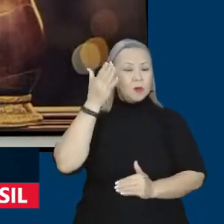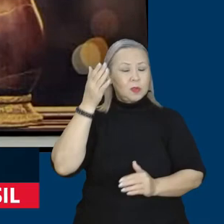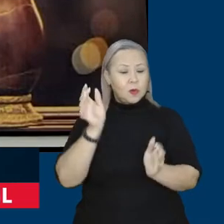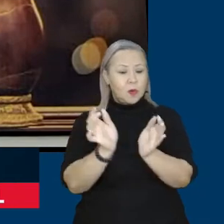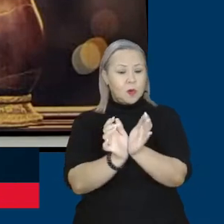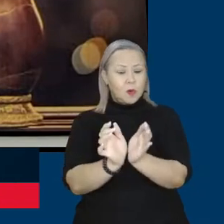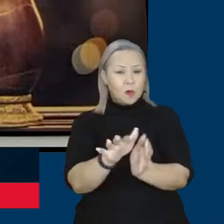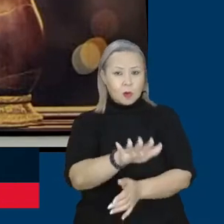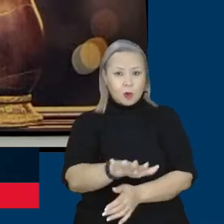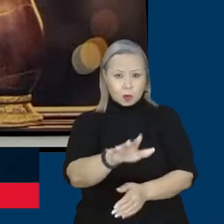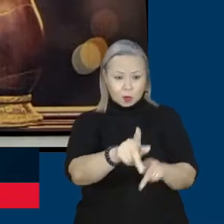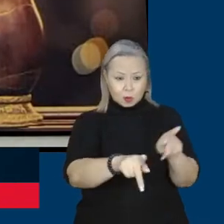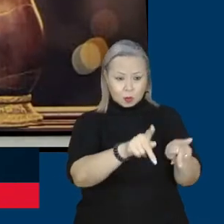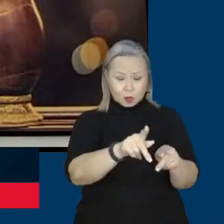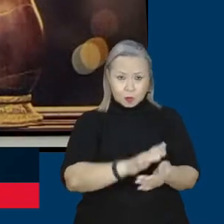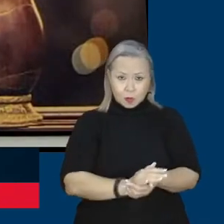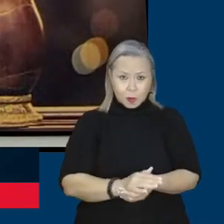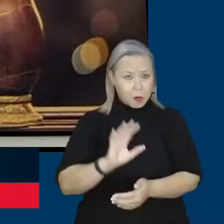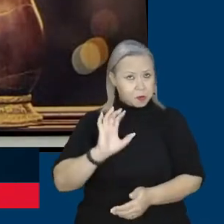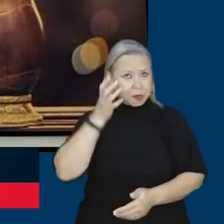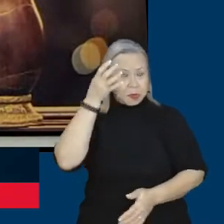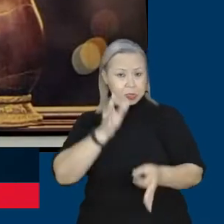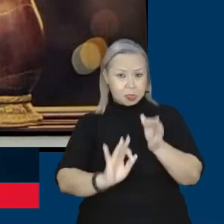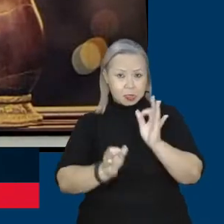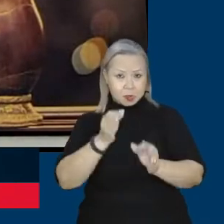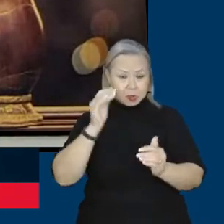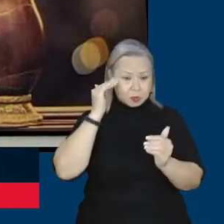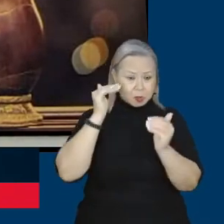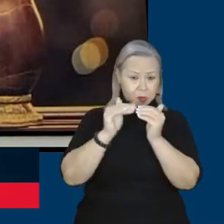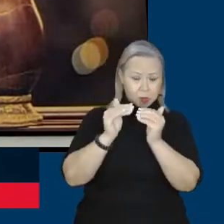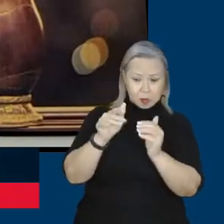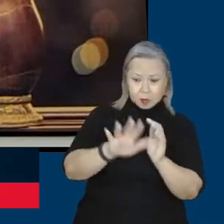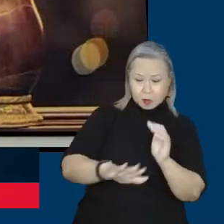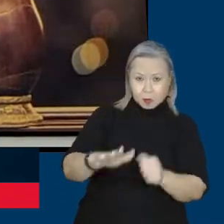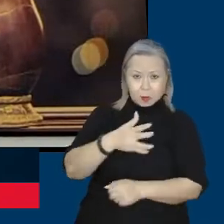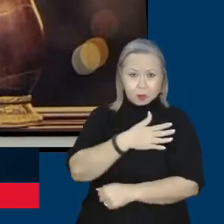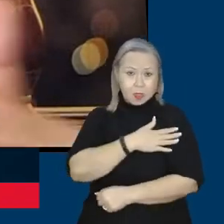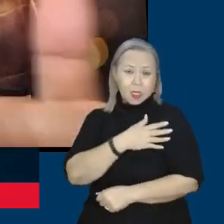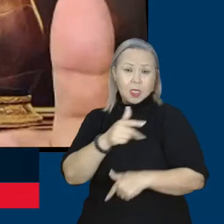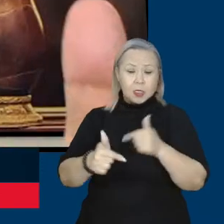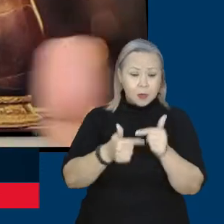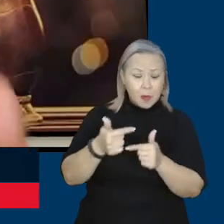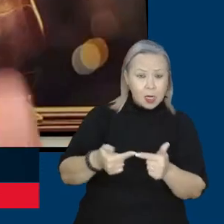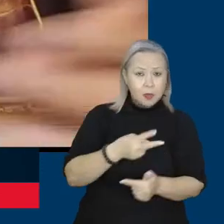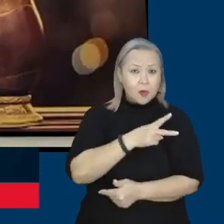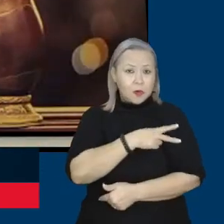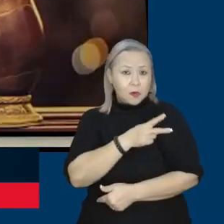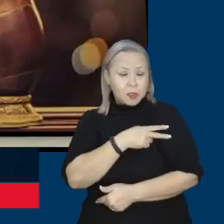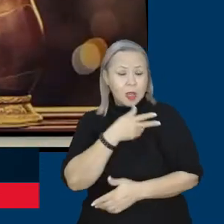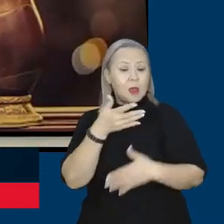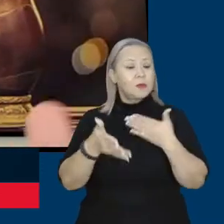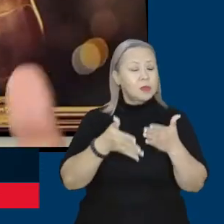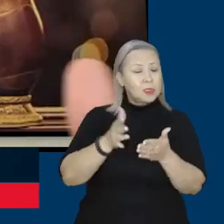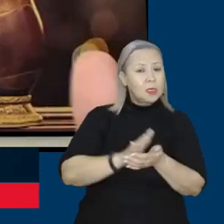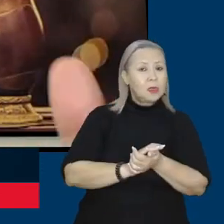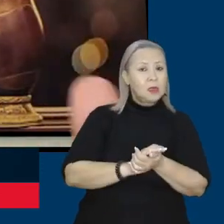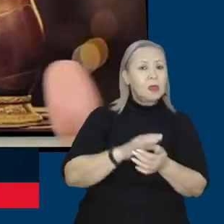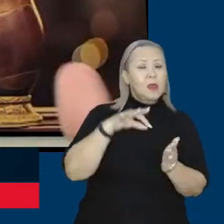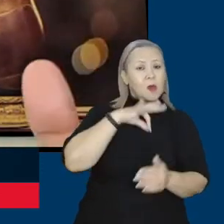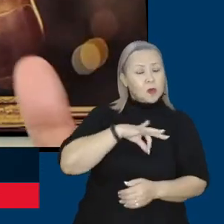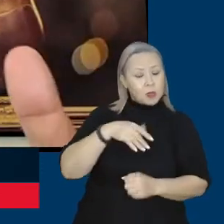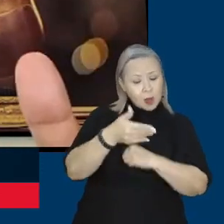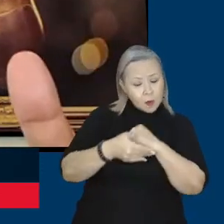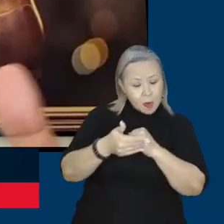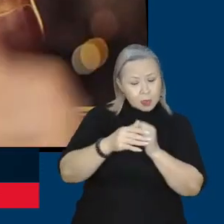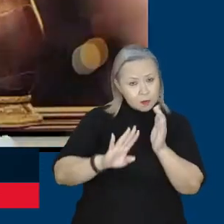o destino já na justiça um acordo entre as partes empregado e empregador eles vão sempre dizer o salário mínimo teve